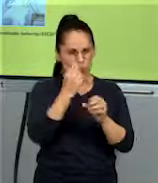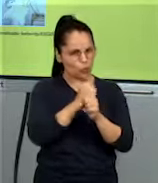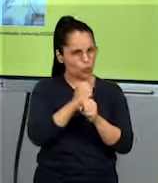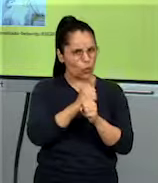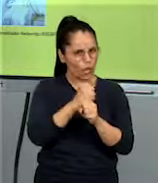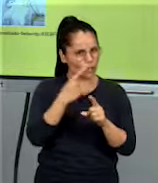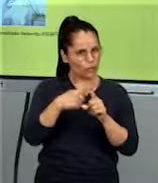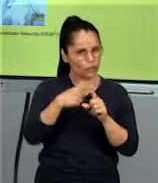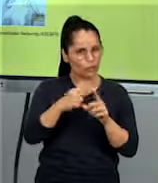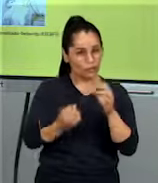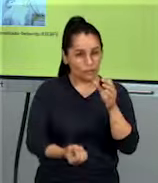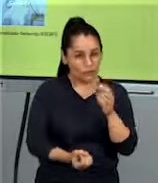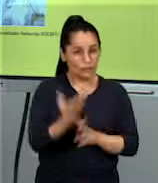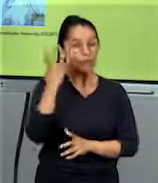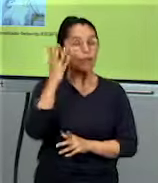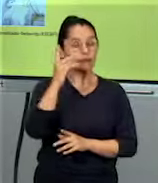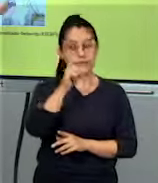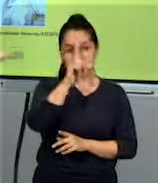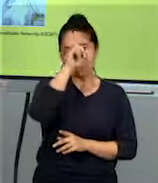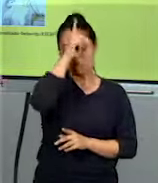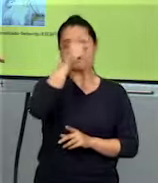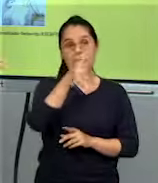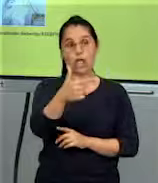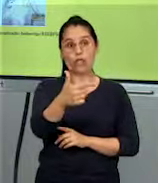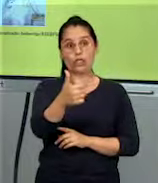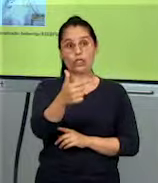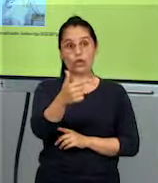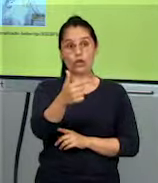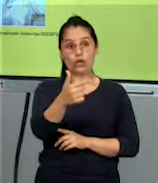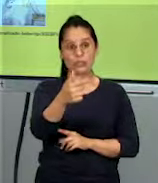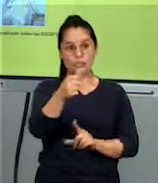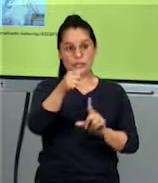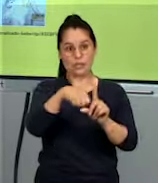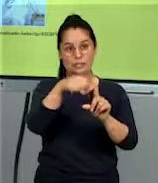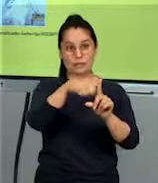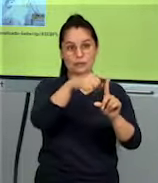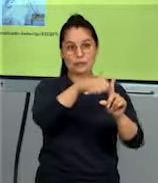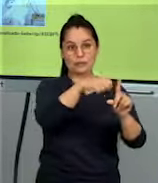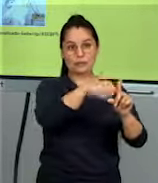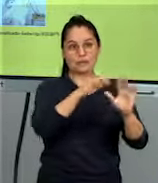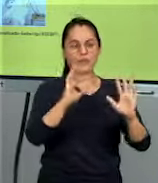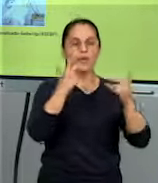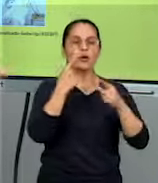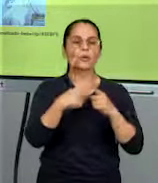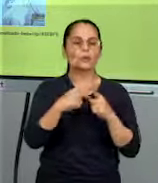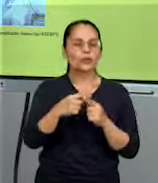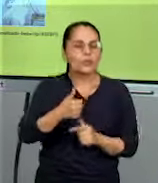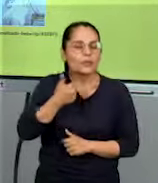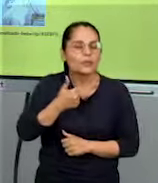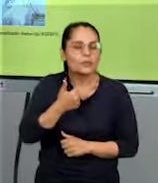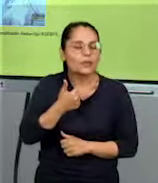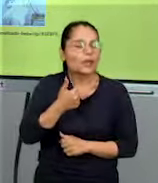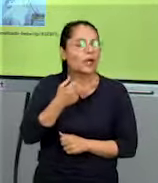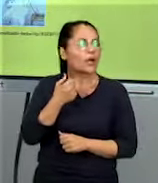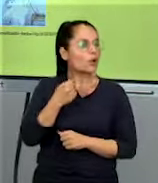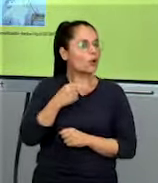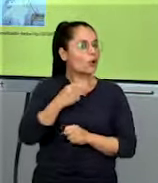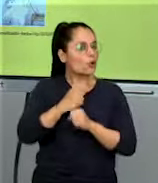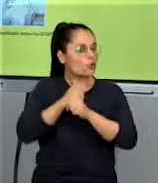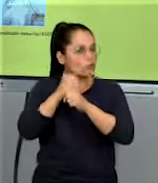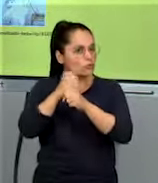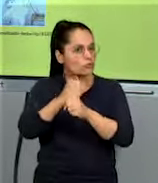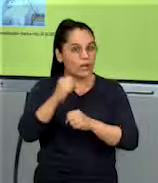por que eles inventaram aqui de fazer 12 aniversários em um ano? Porque, gente, o primeiro ano de uma criança, o desenvolvimento é